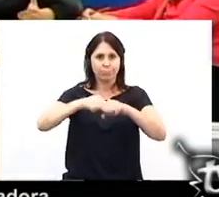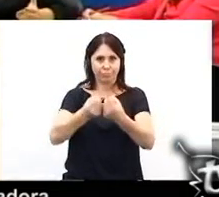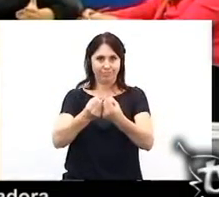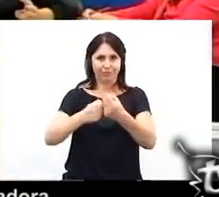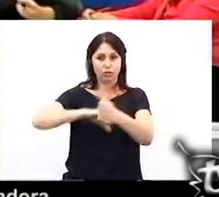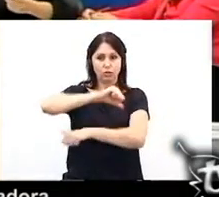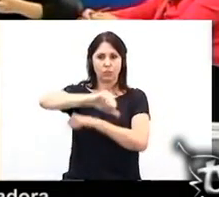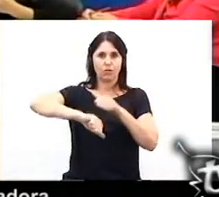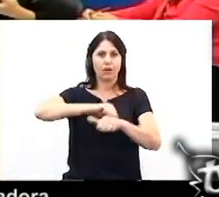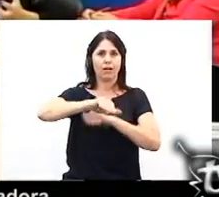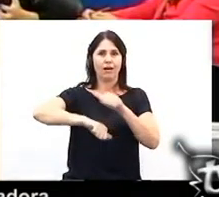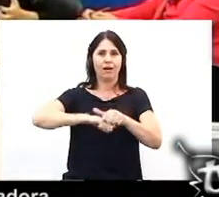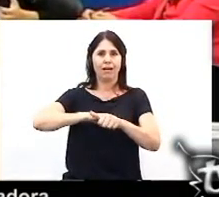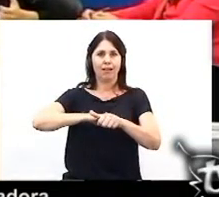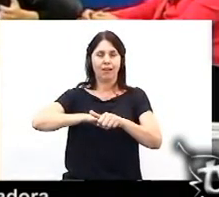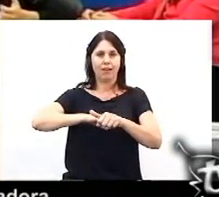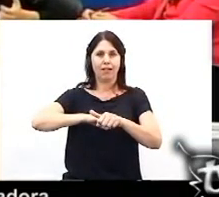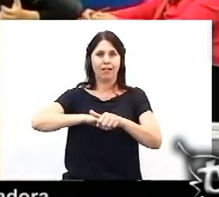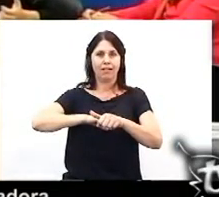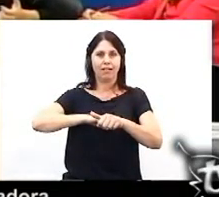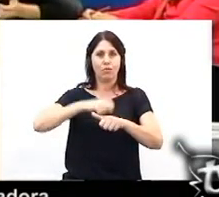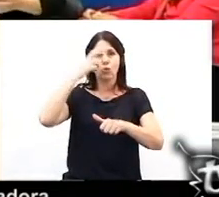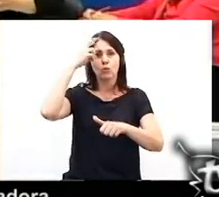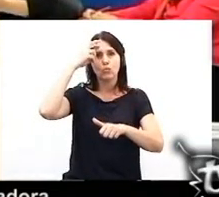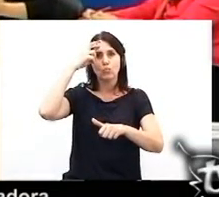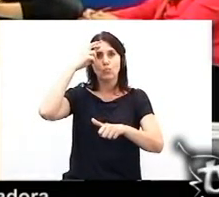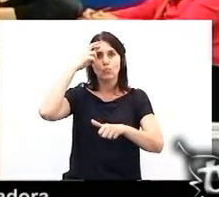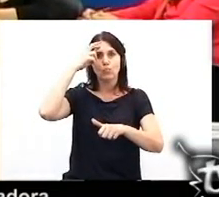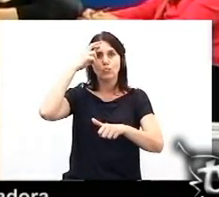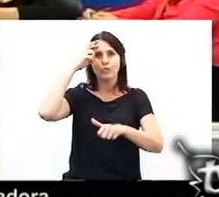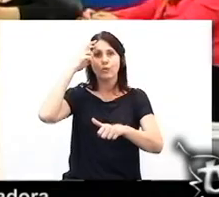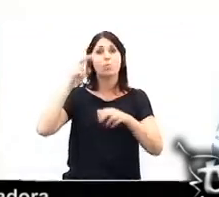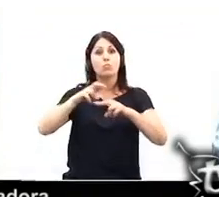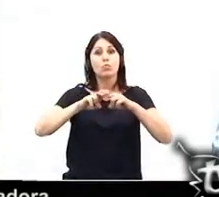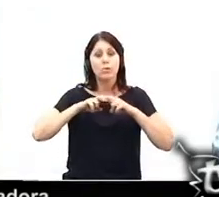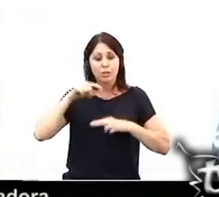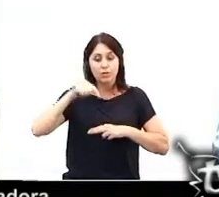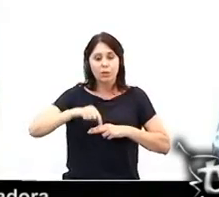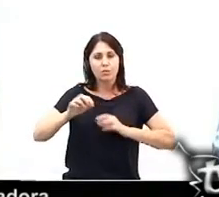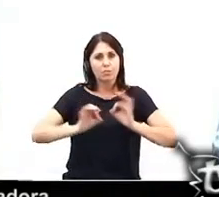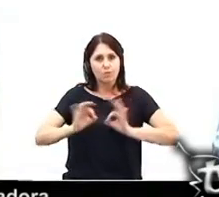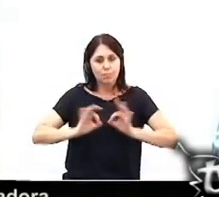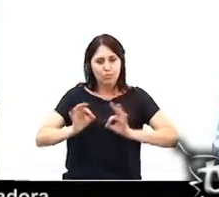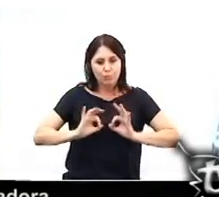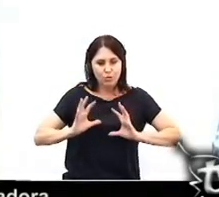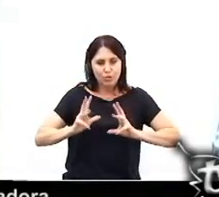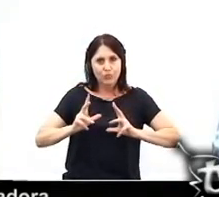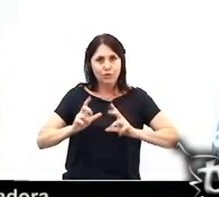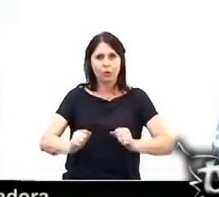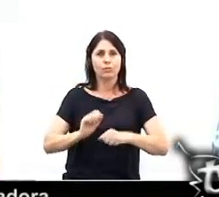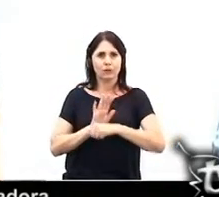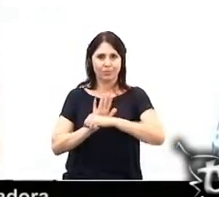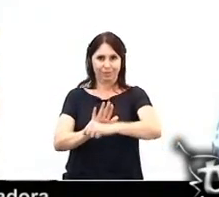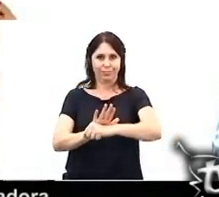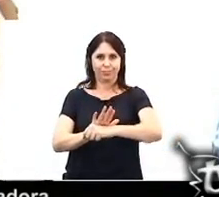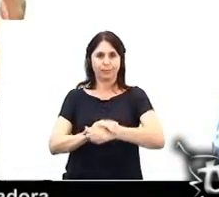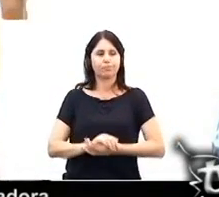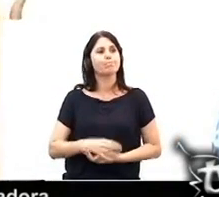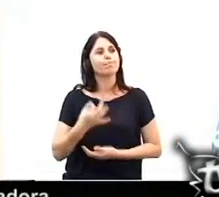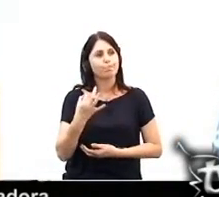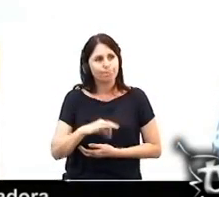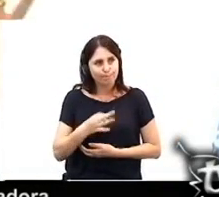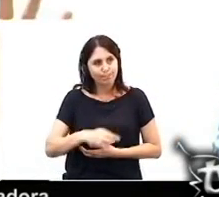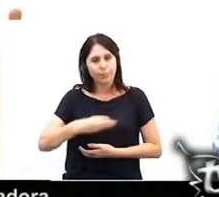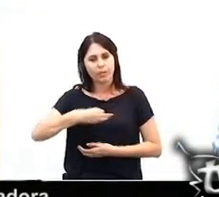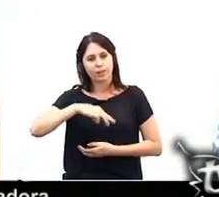Para tirar essa barreira, né? Porque Com hoje certeza. ainda é muito isso, e foi o que eu falei, né? A questão cultural da gente, nós temos